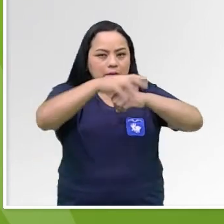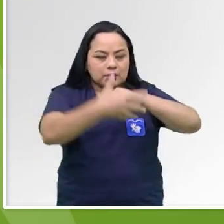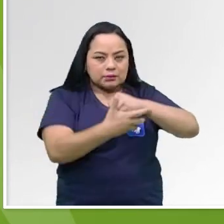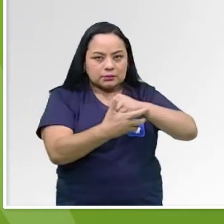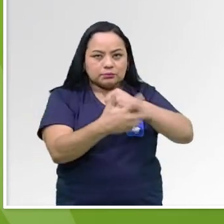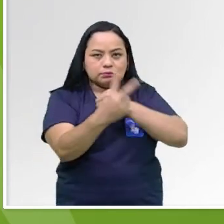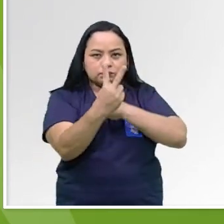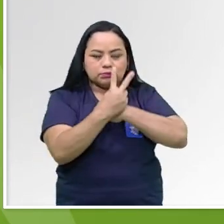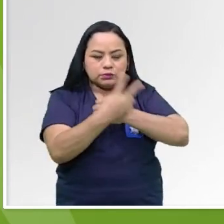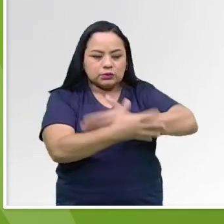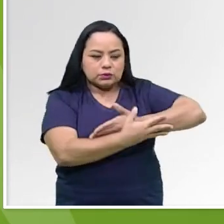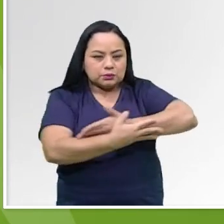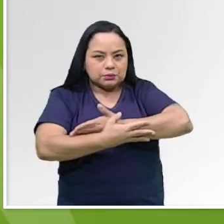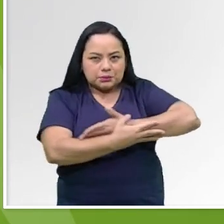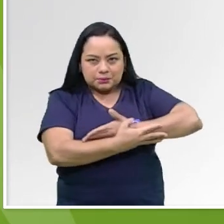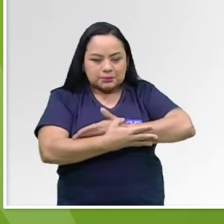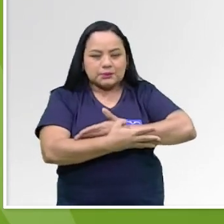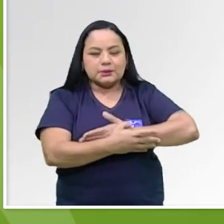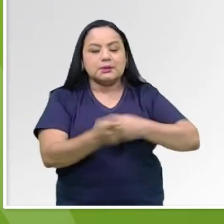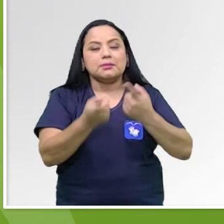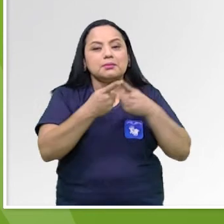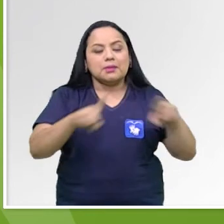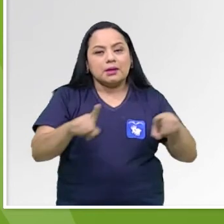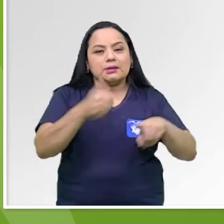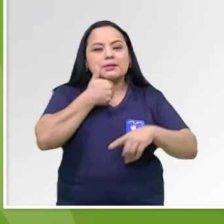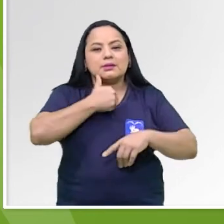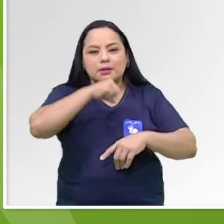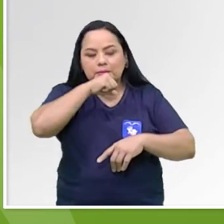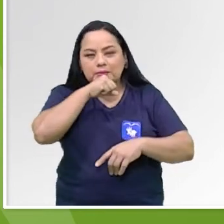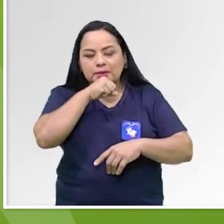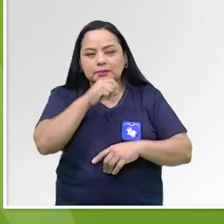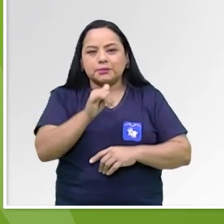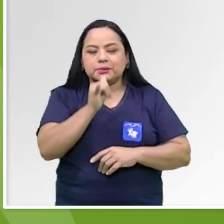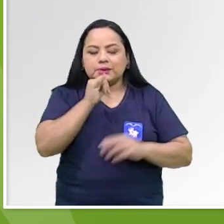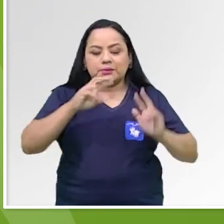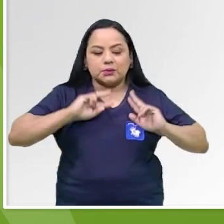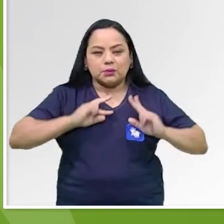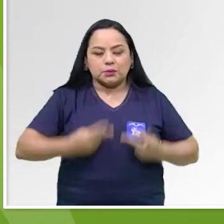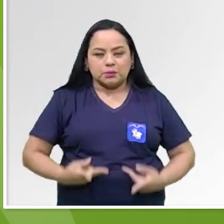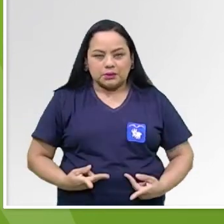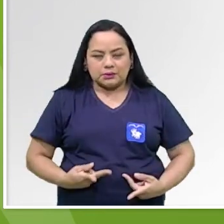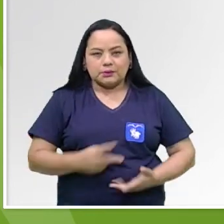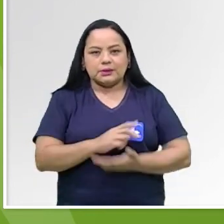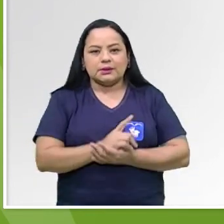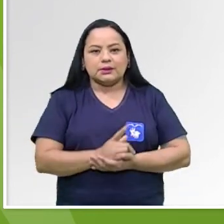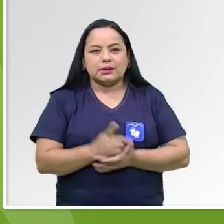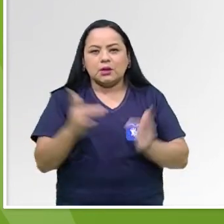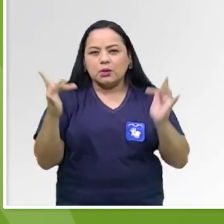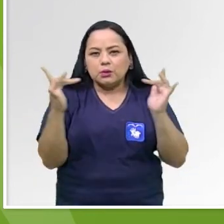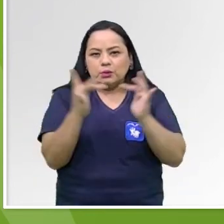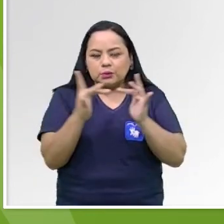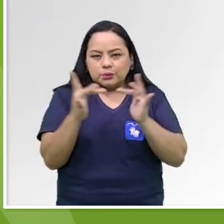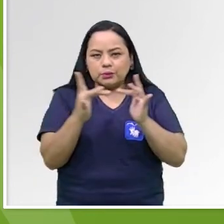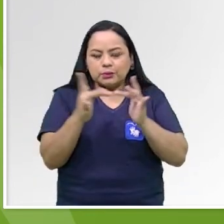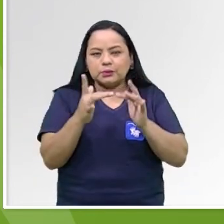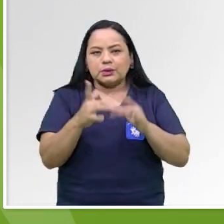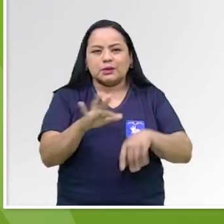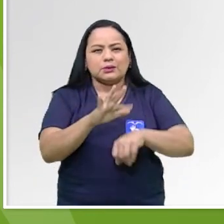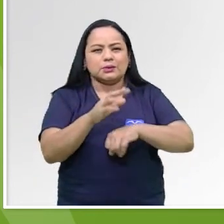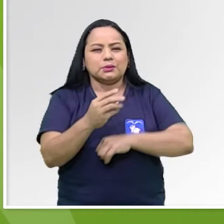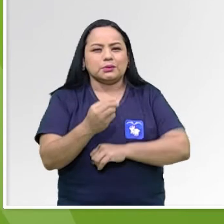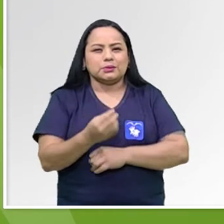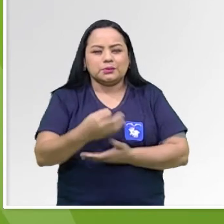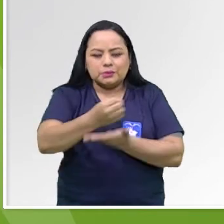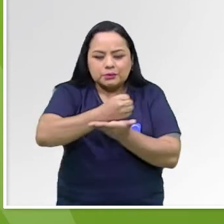protege o bebê, mas se a mãe, como no caso aí dos seres humanos, se eles tiverem algum contato com algum remédio,